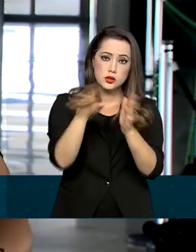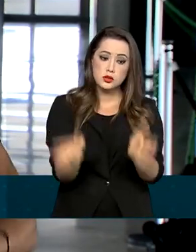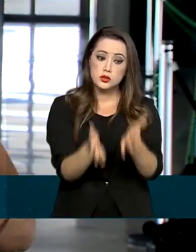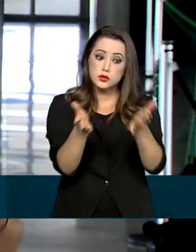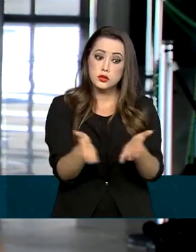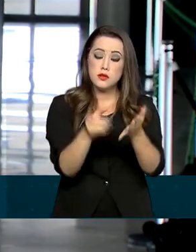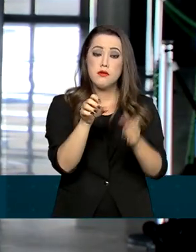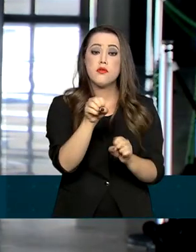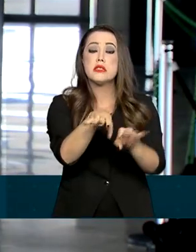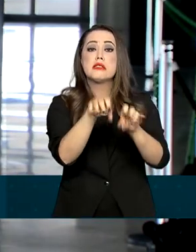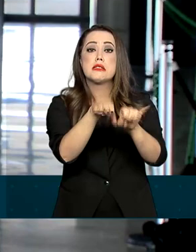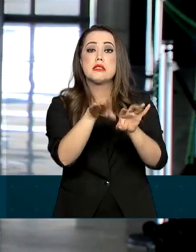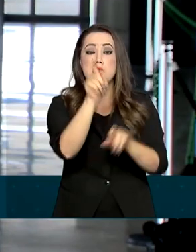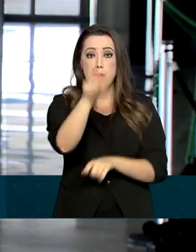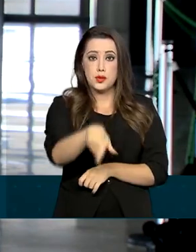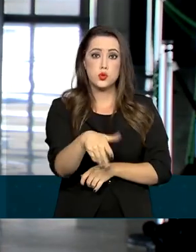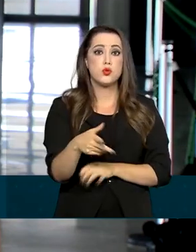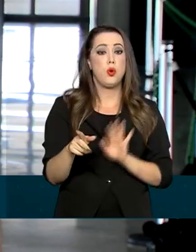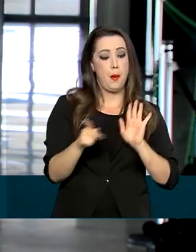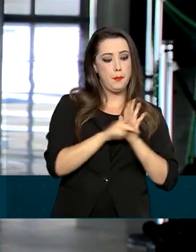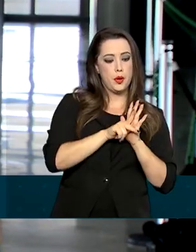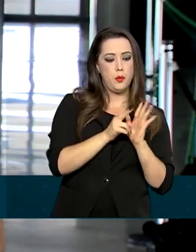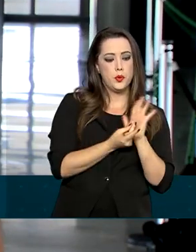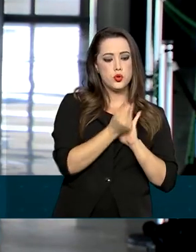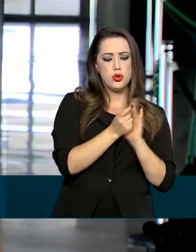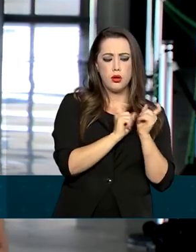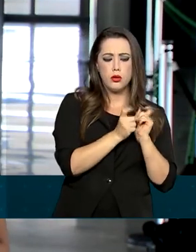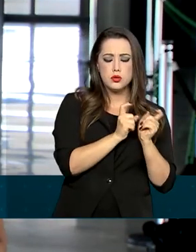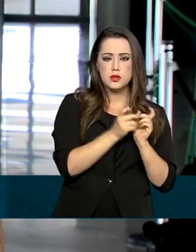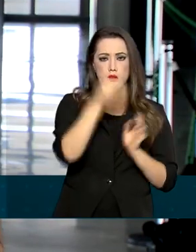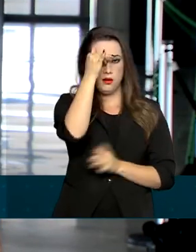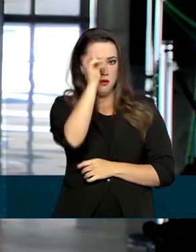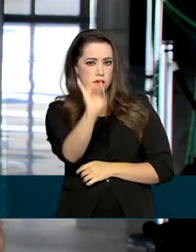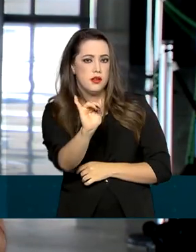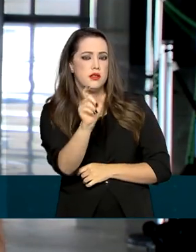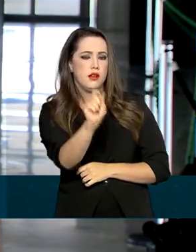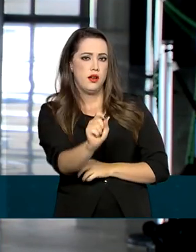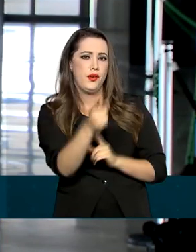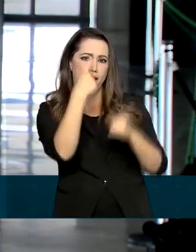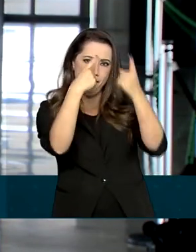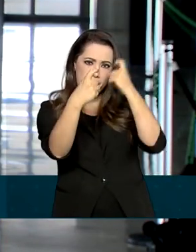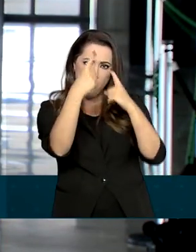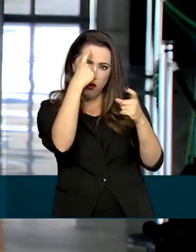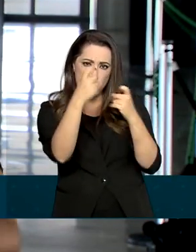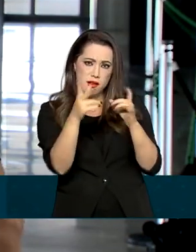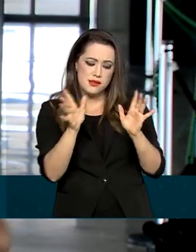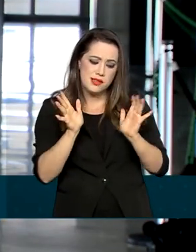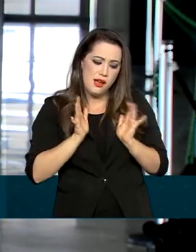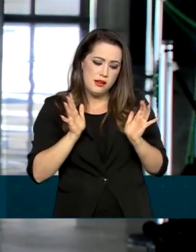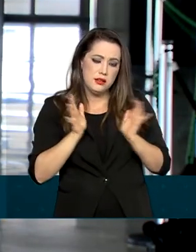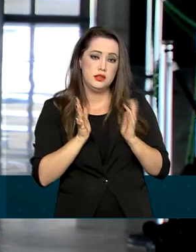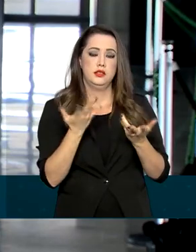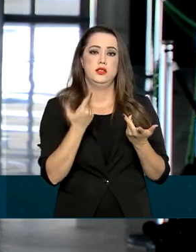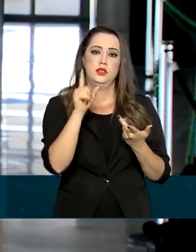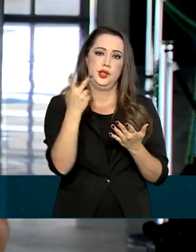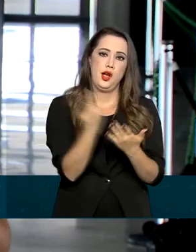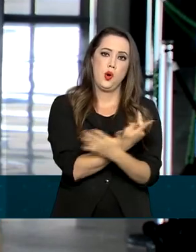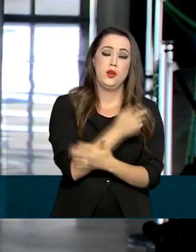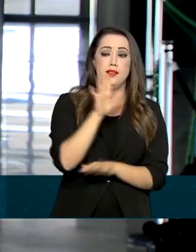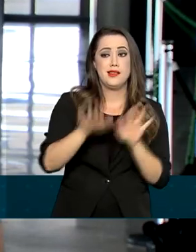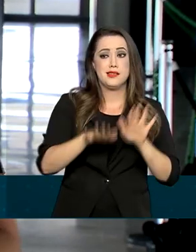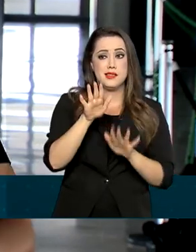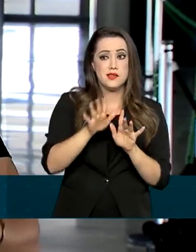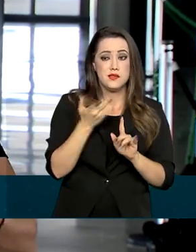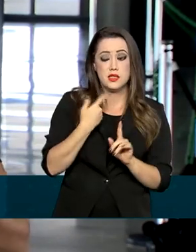idosos a administrar o próprio dinheiro e, com isso, evitar as chamadas violências patrimoniais, que acontecem quando eles são